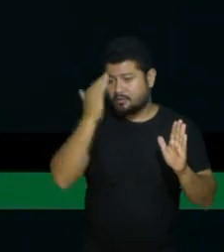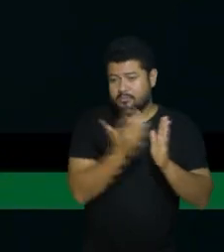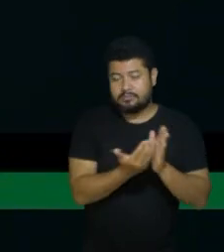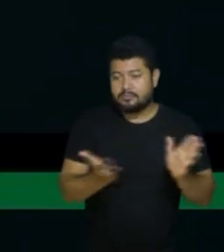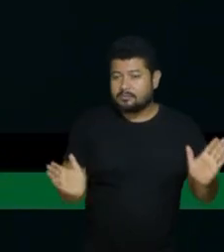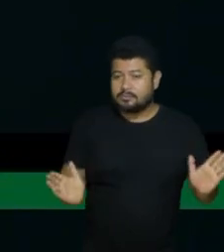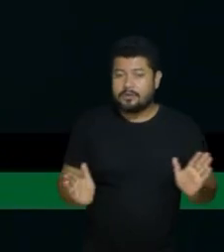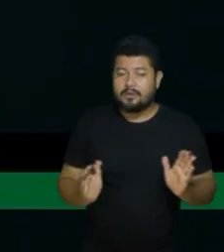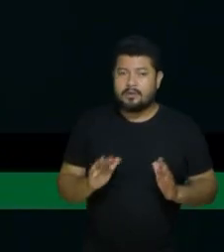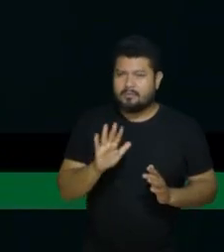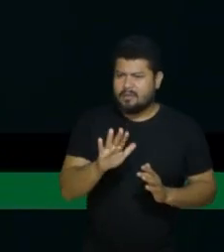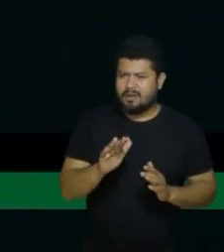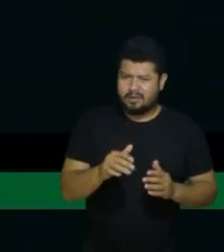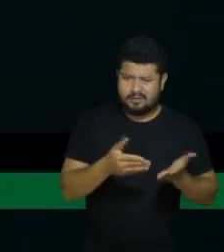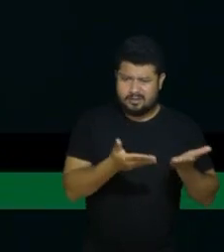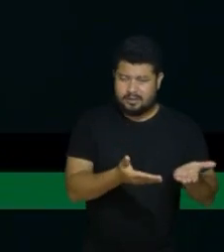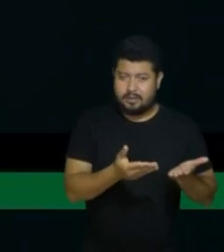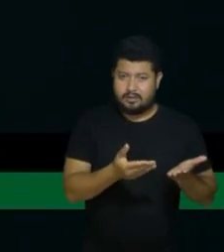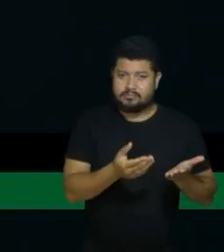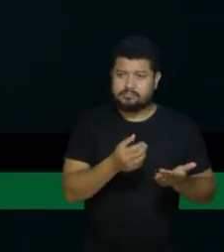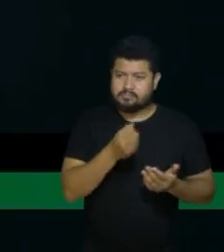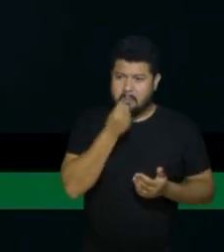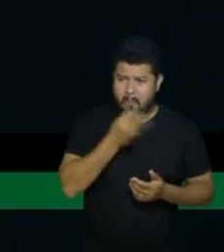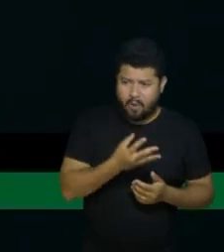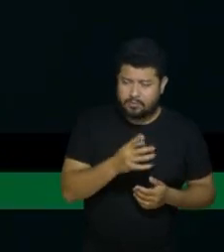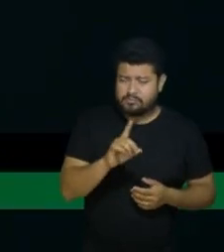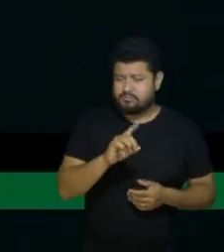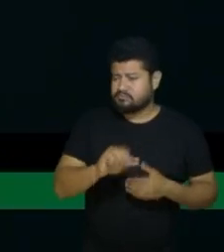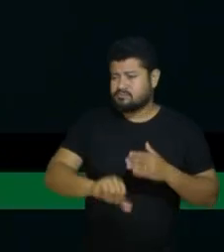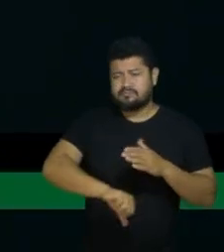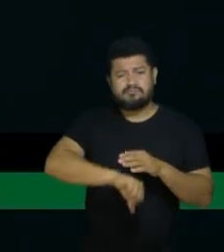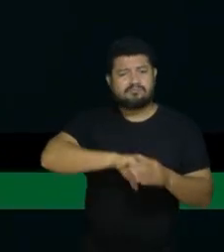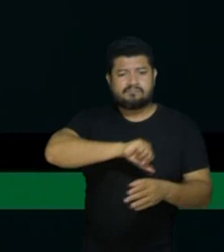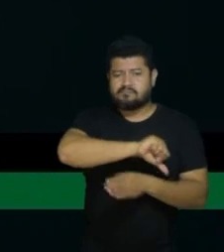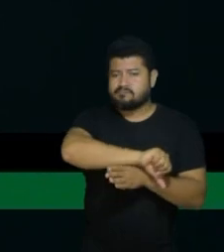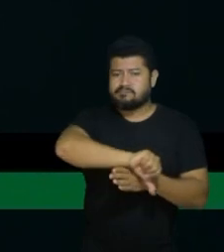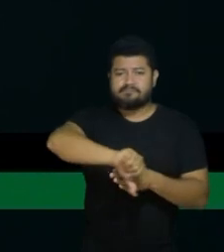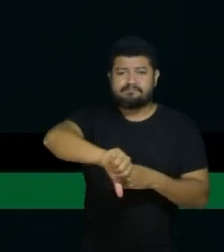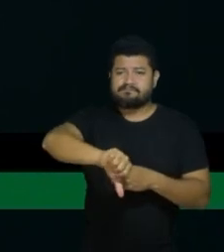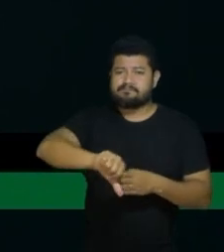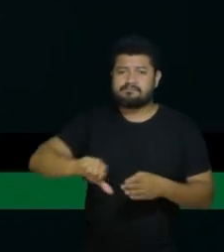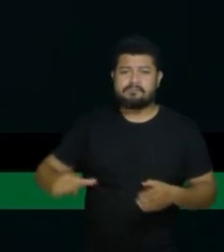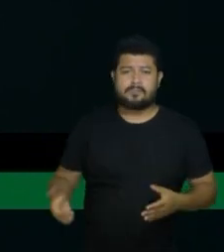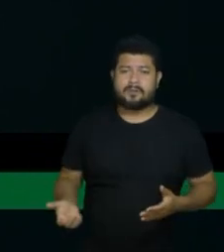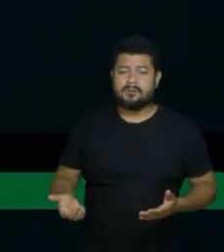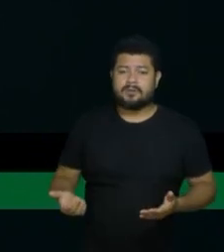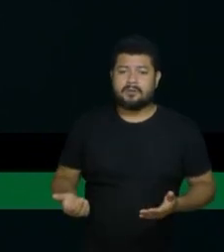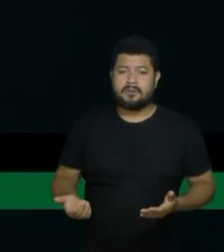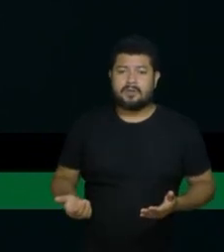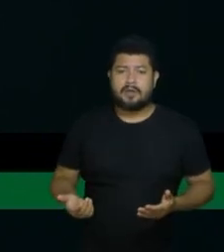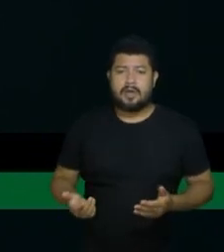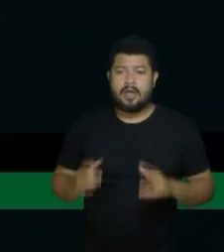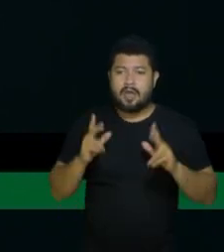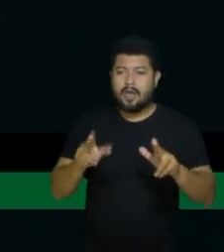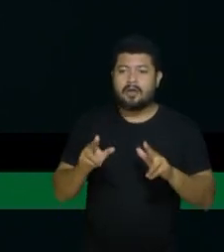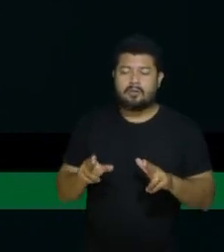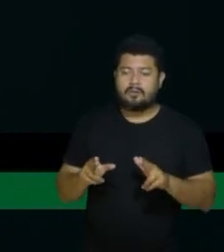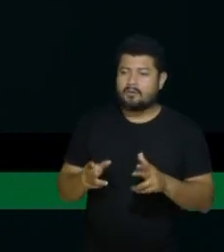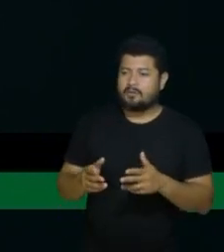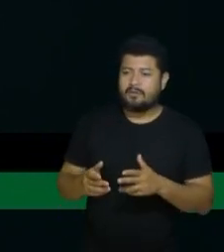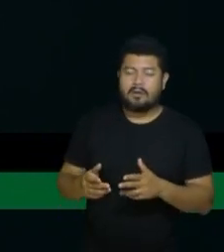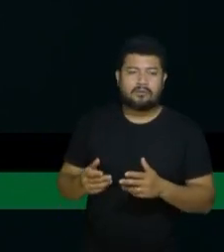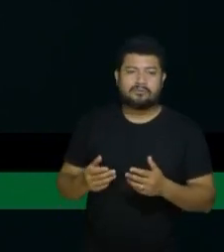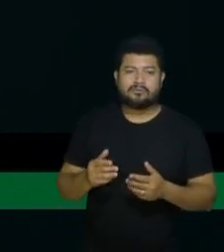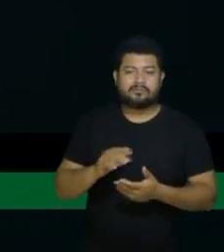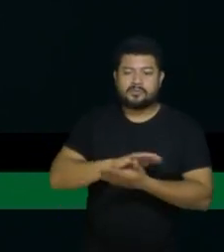imoral é um tapa na cara de todos brasileiros esse recurso